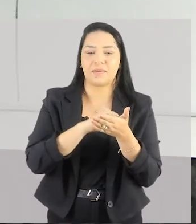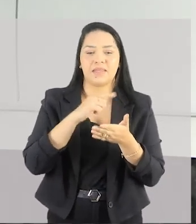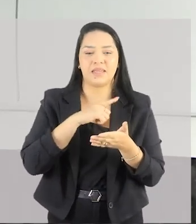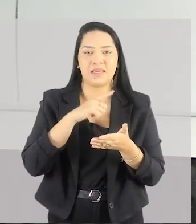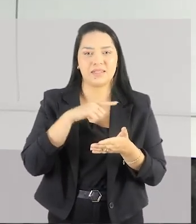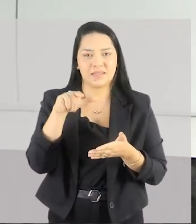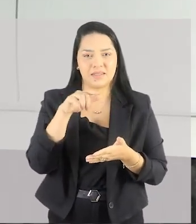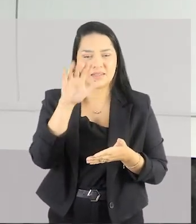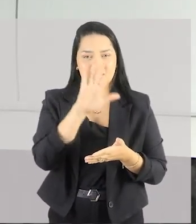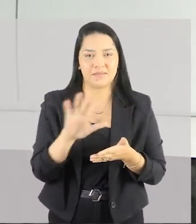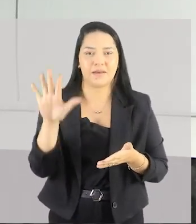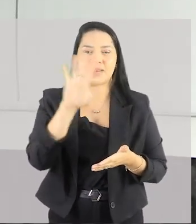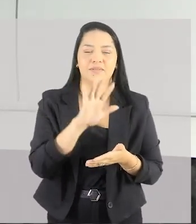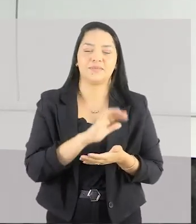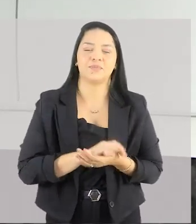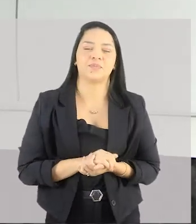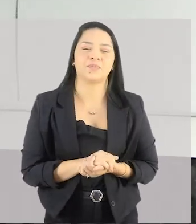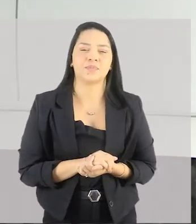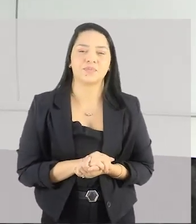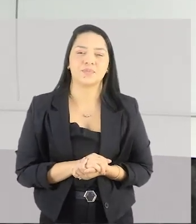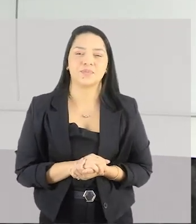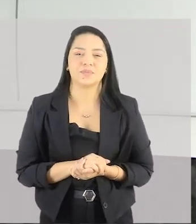espaço.